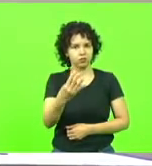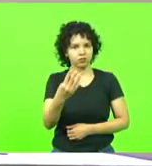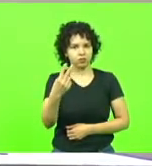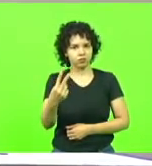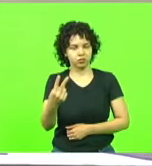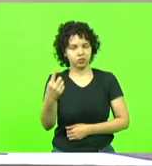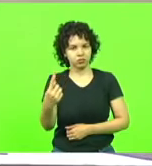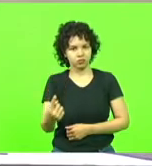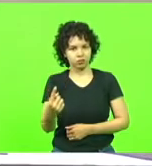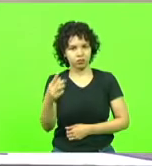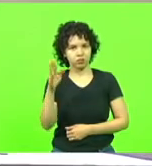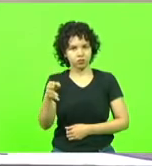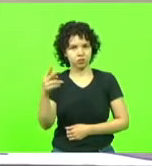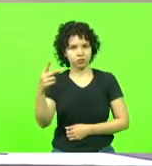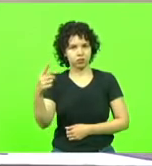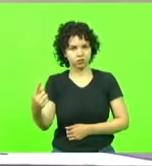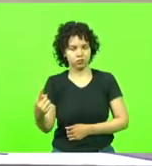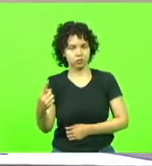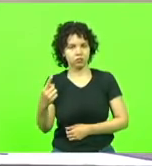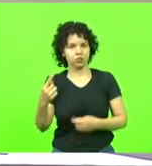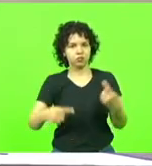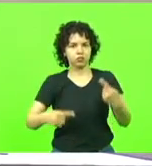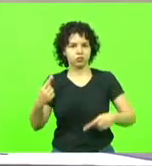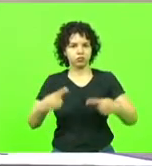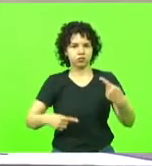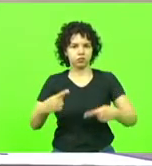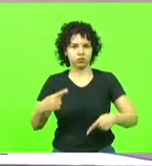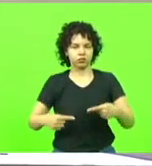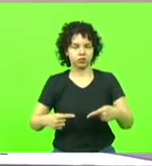PCSC-006-0421-2021. Em discussão?